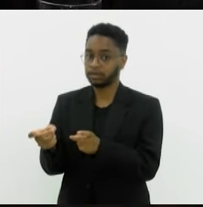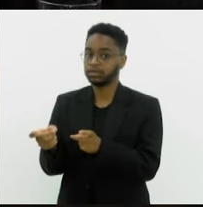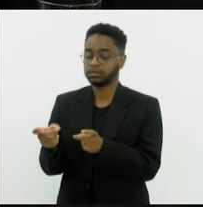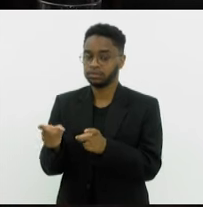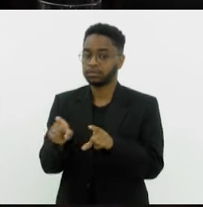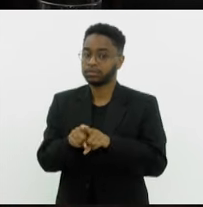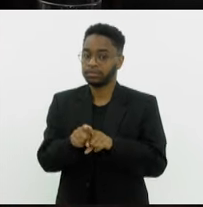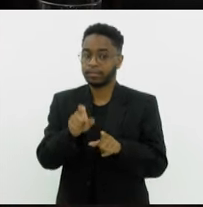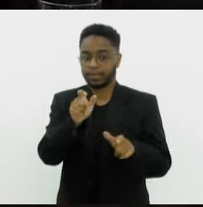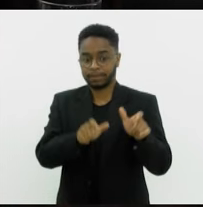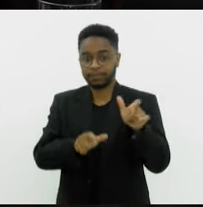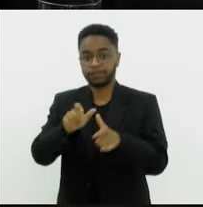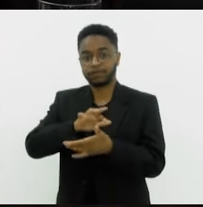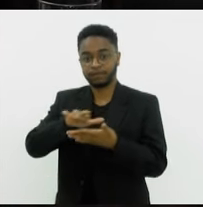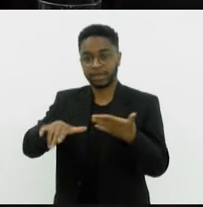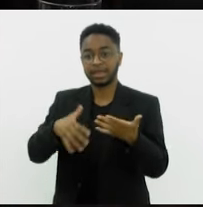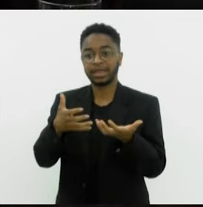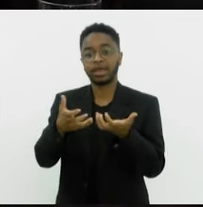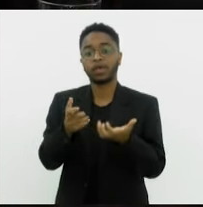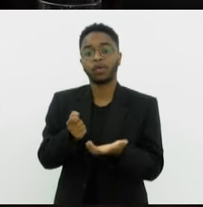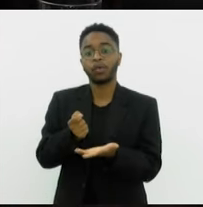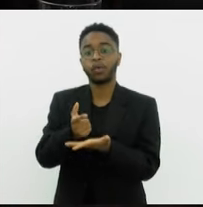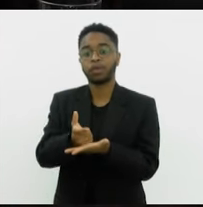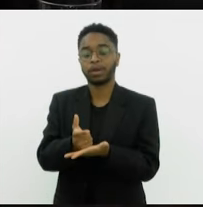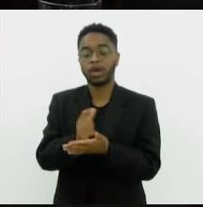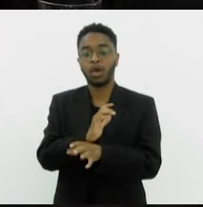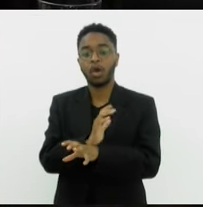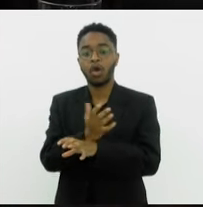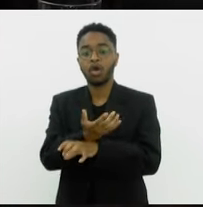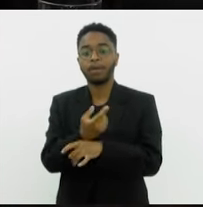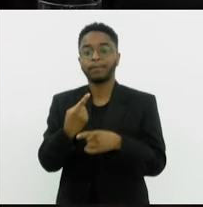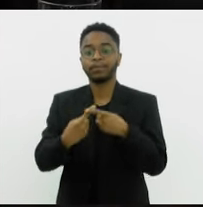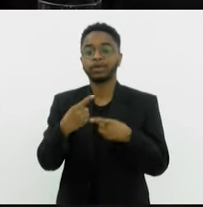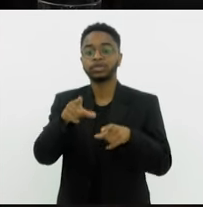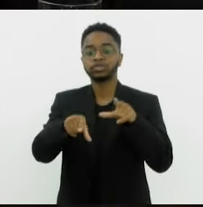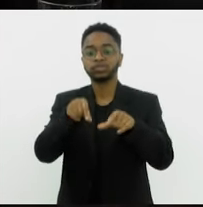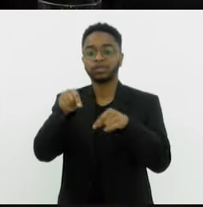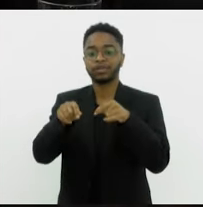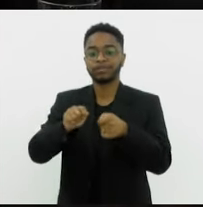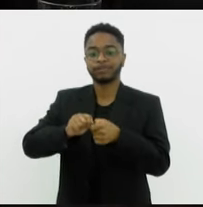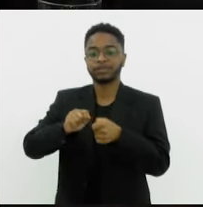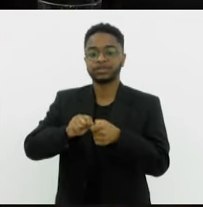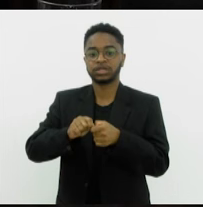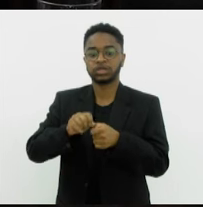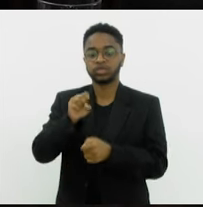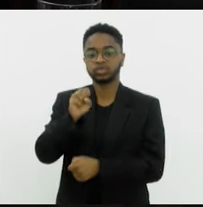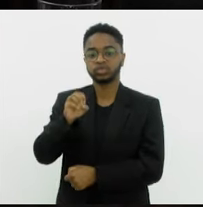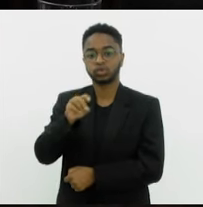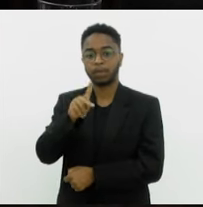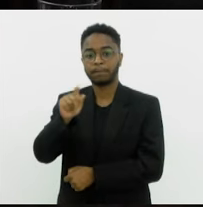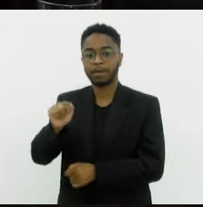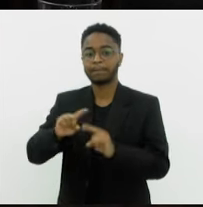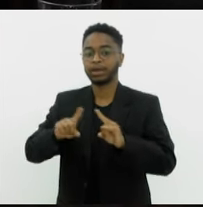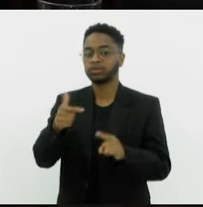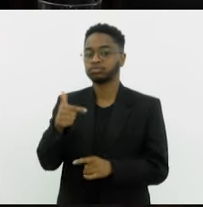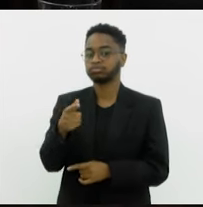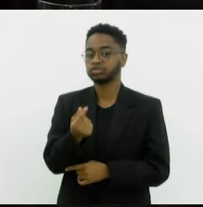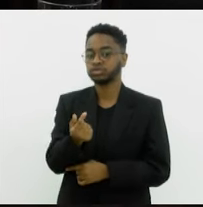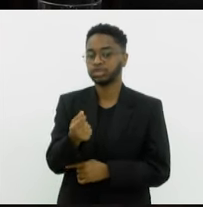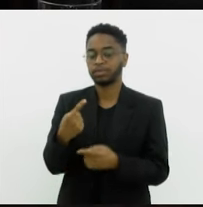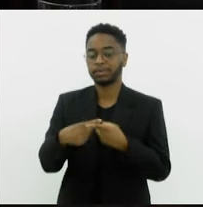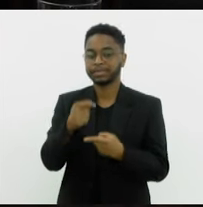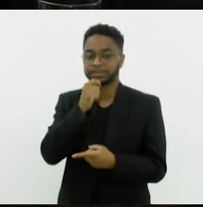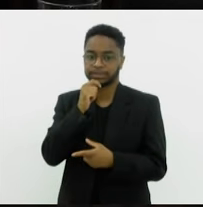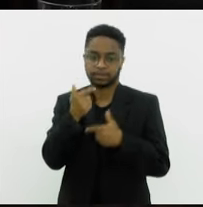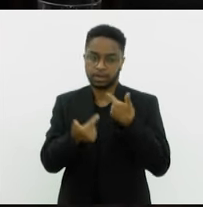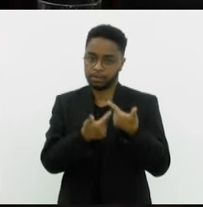gente querendo aqueles ossos que eles colhiam para fazer sopa, e não tinham o dinheiro, porque estavam sem emprego, sem poder